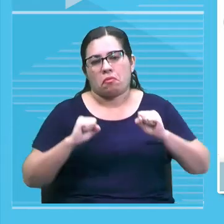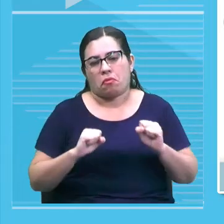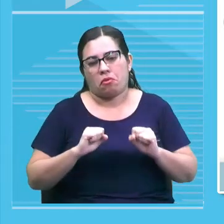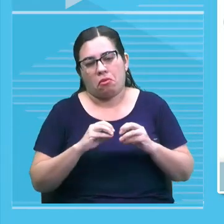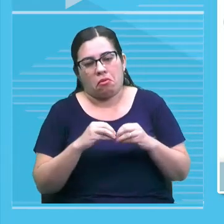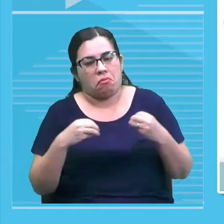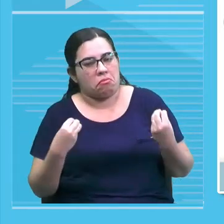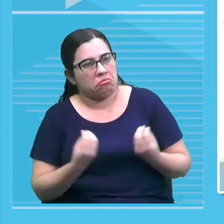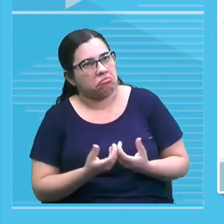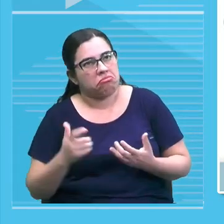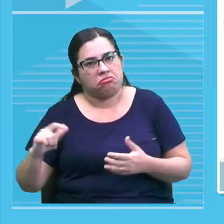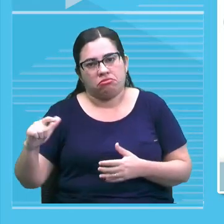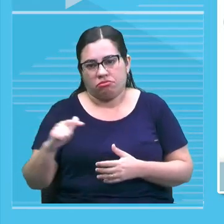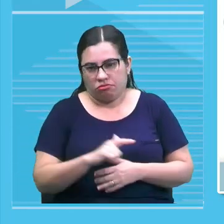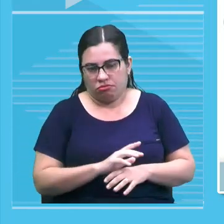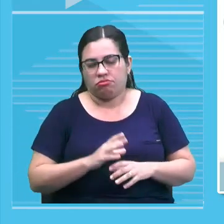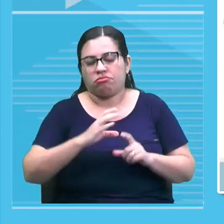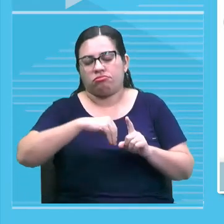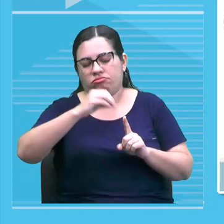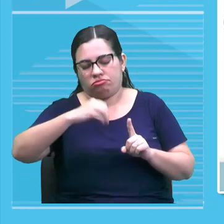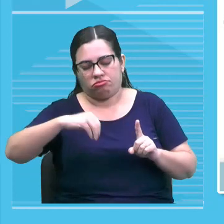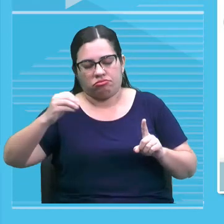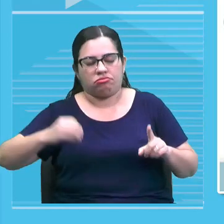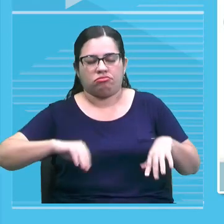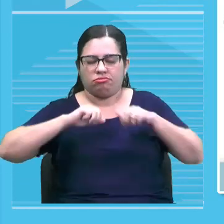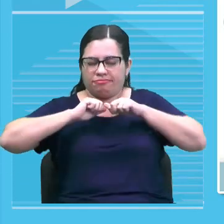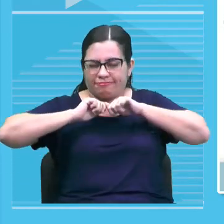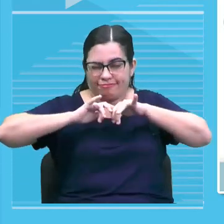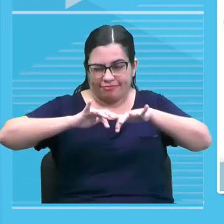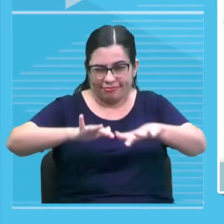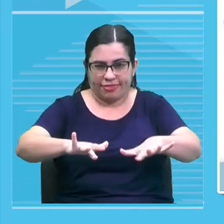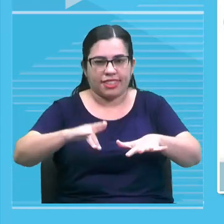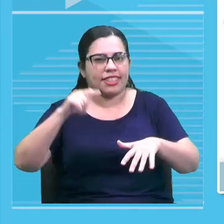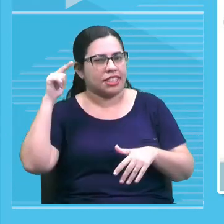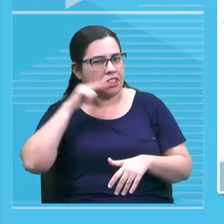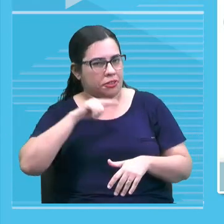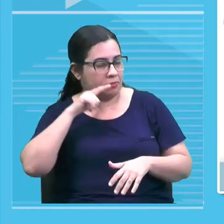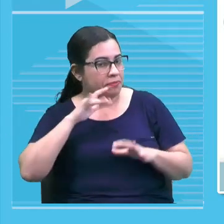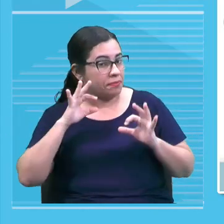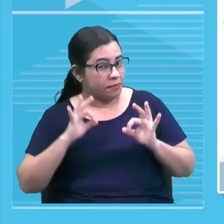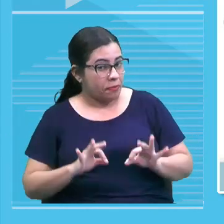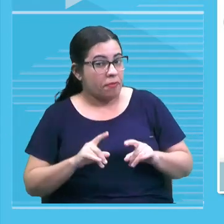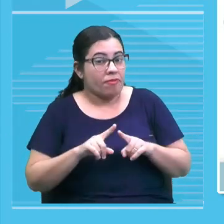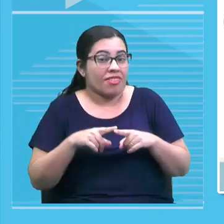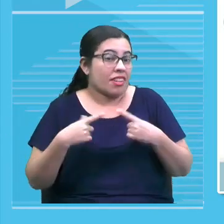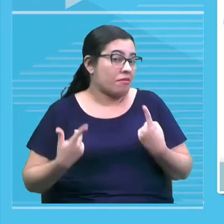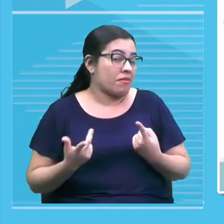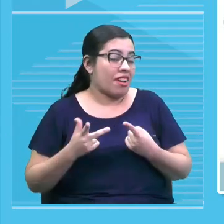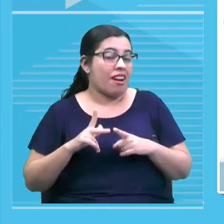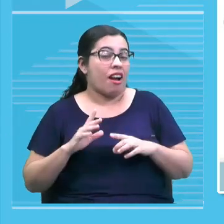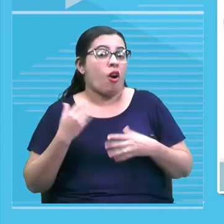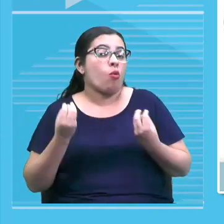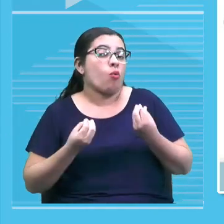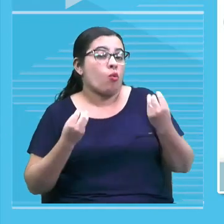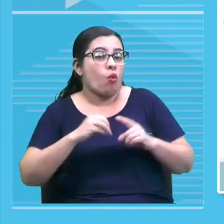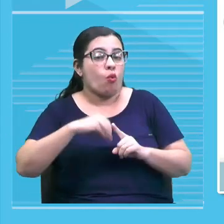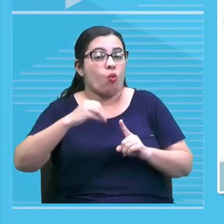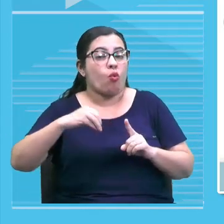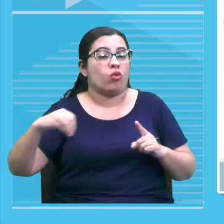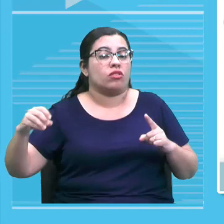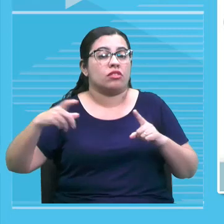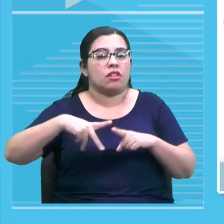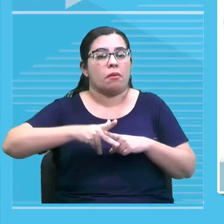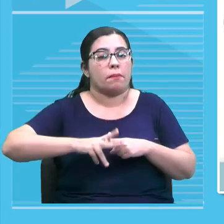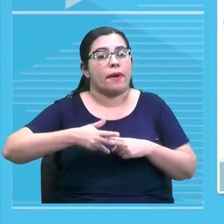sem matéria essa onda ela consegue se propagar já a mecânica é uma onda